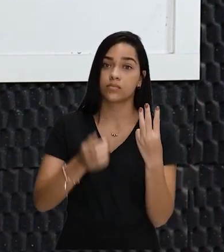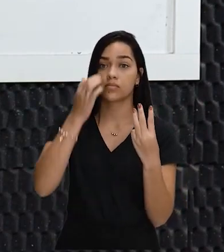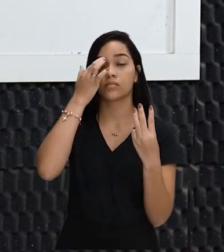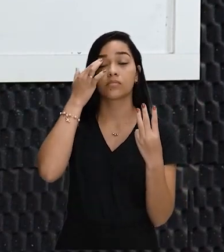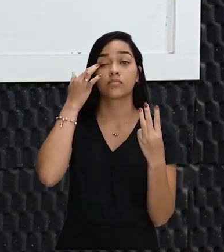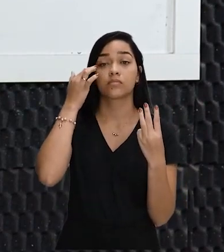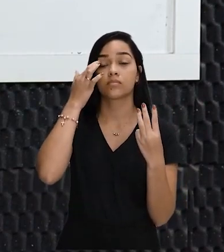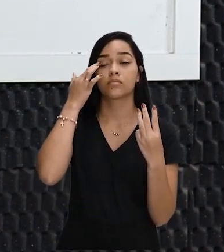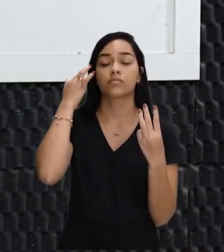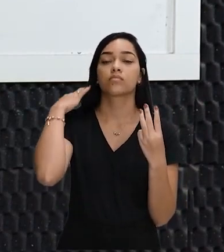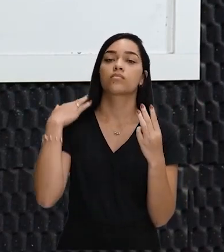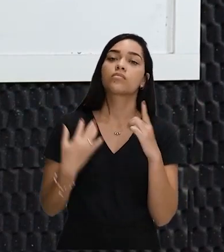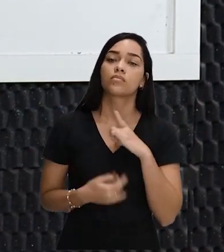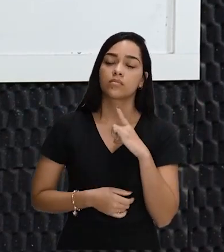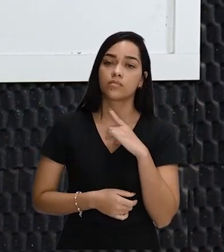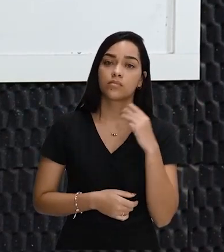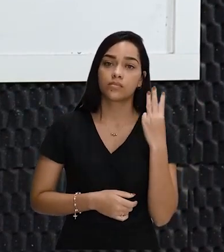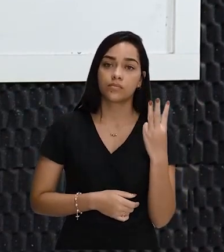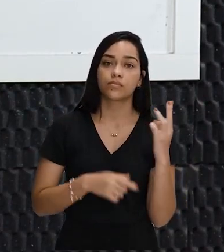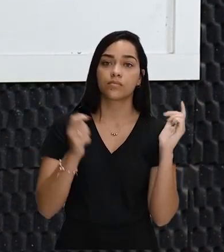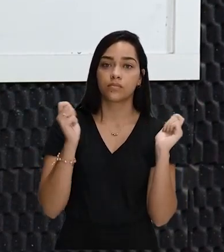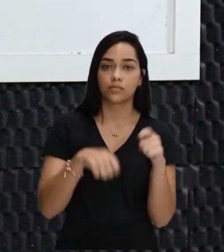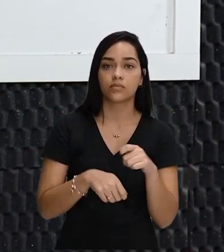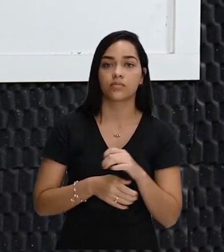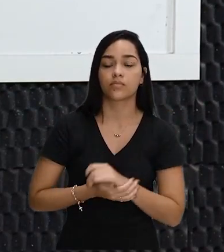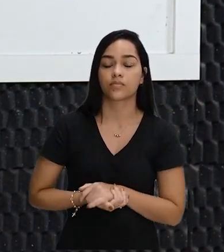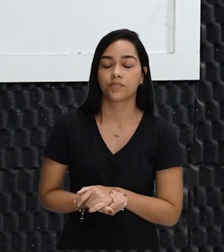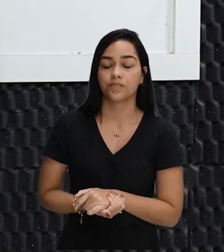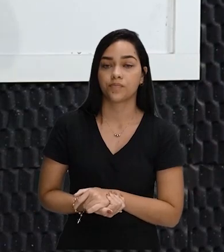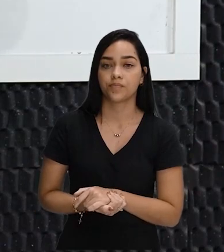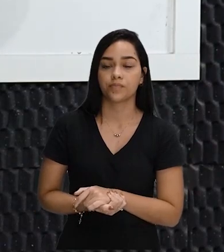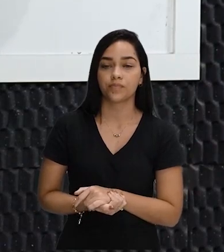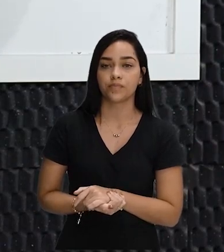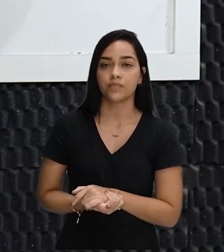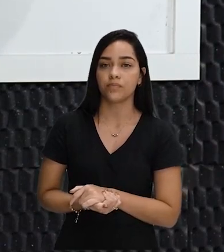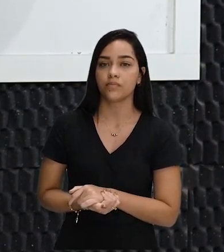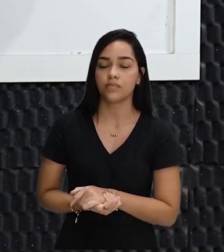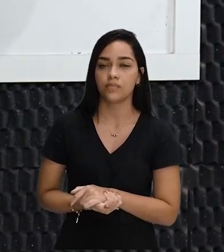né eu tenho três possibilidades aí